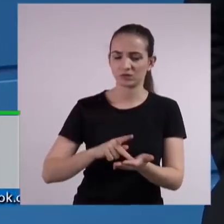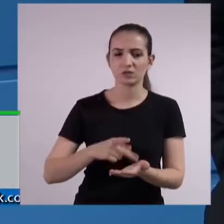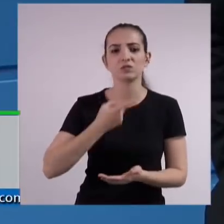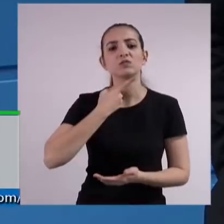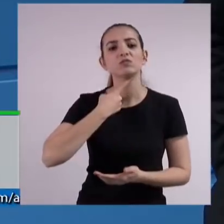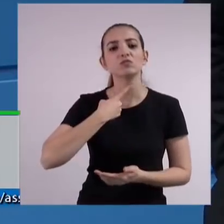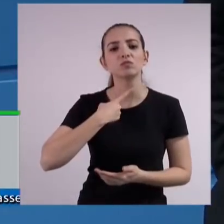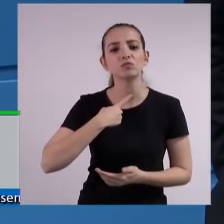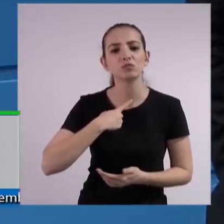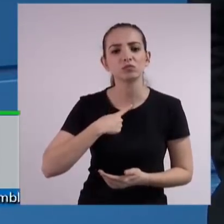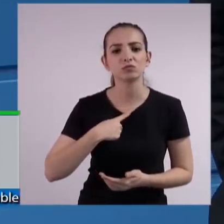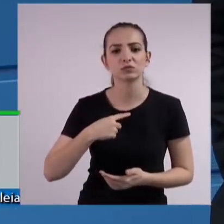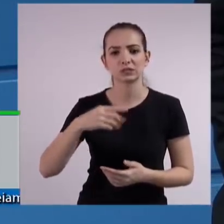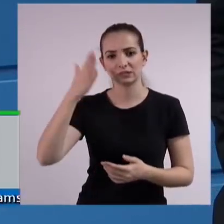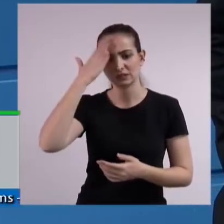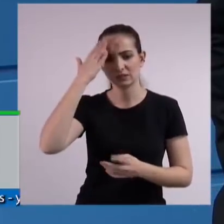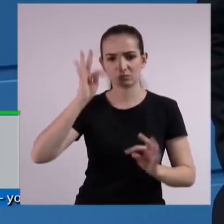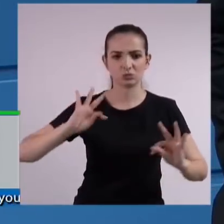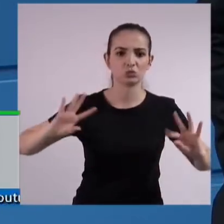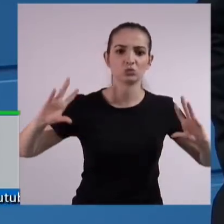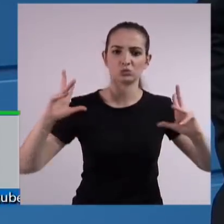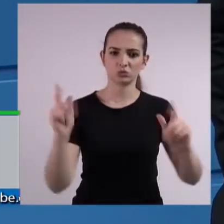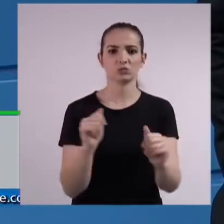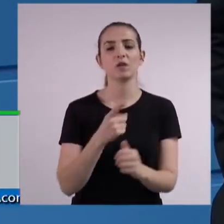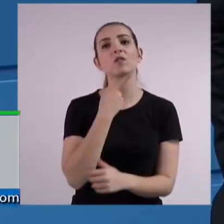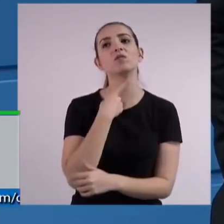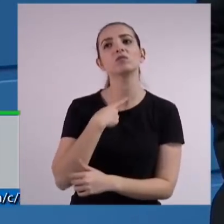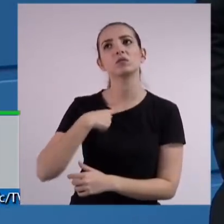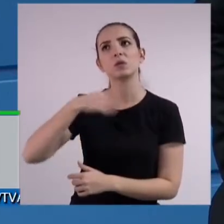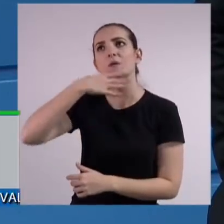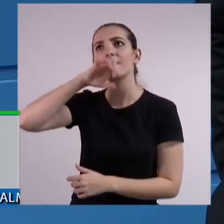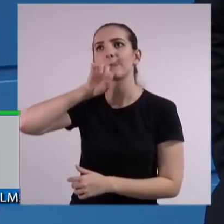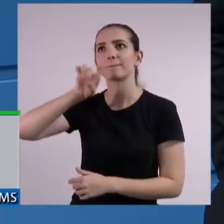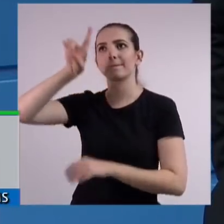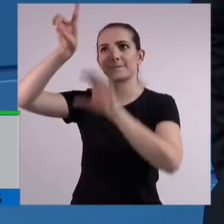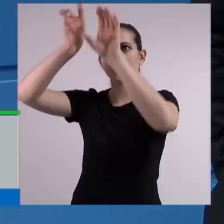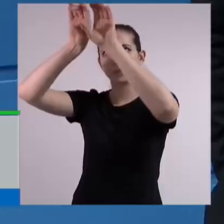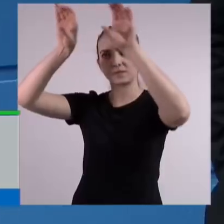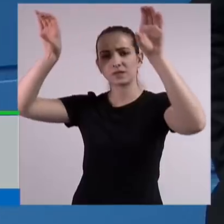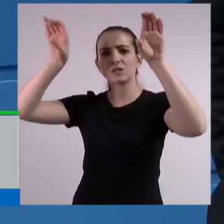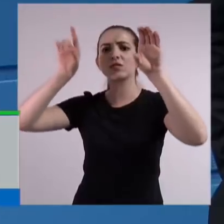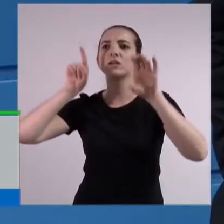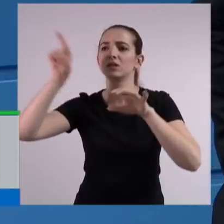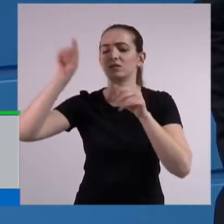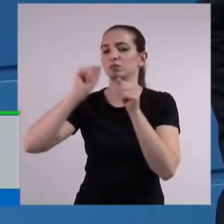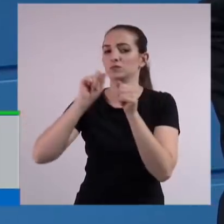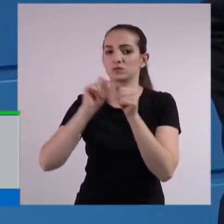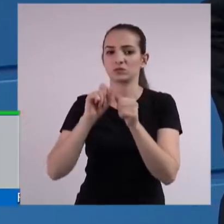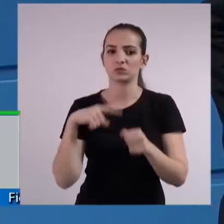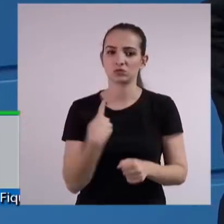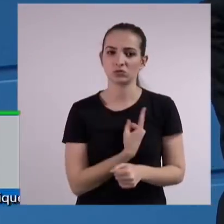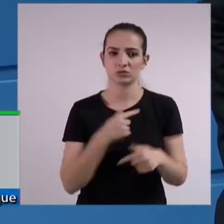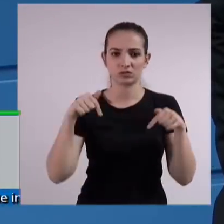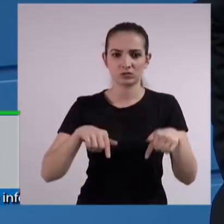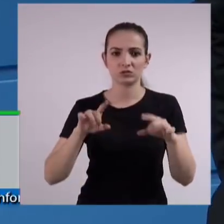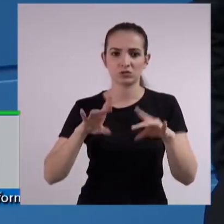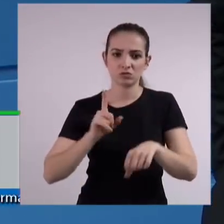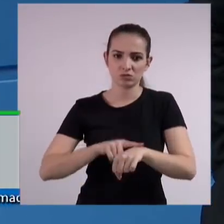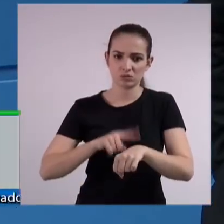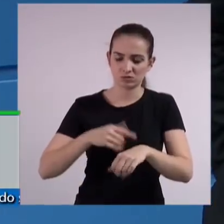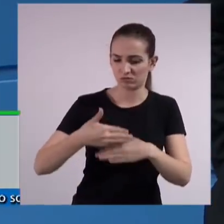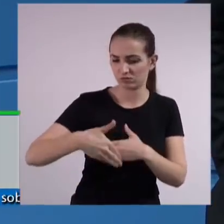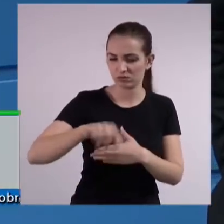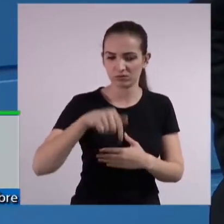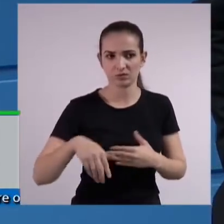vontade daquele que sabe tudo, a vontade do nosso Pai Celestial seja realizada. Estamos aqui apenas passando um tempo